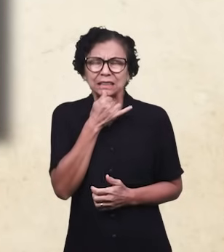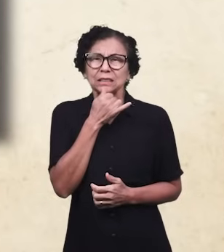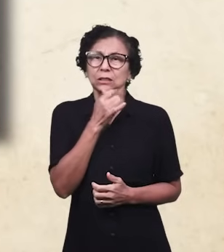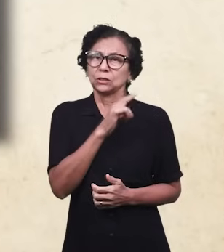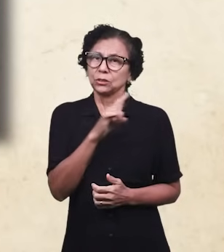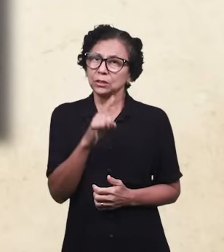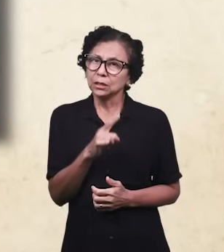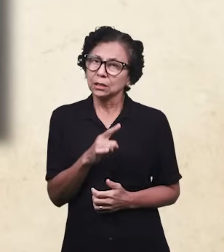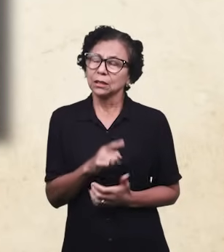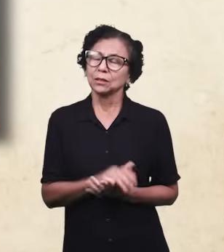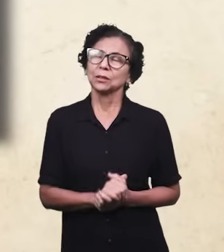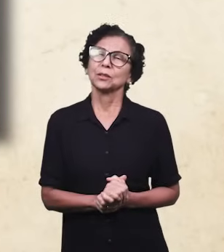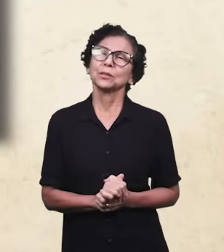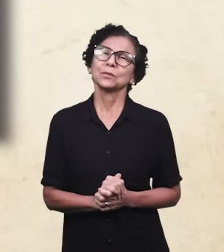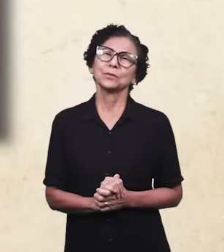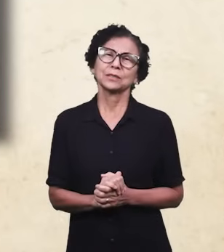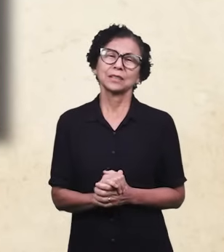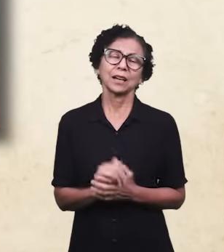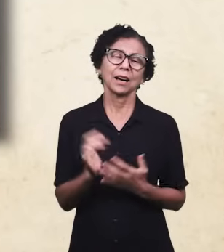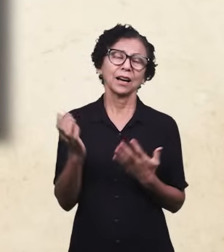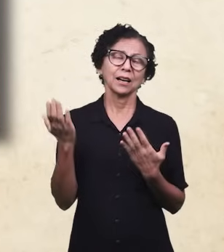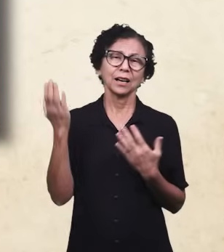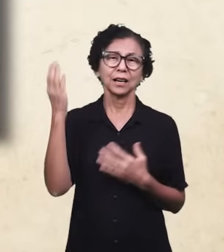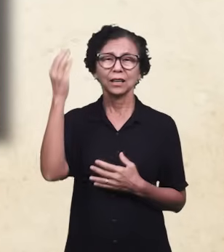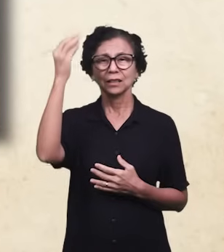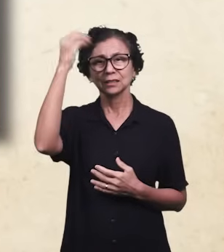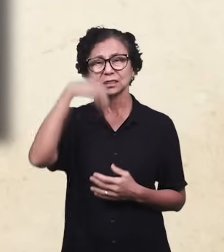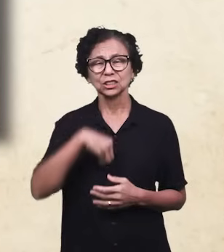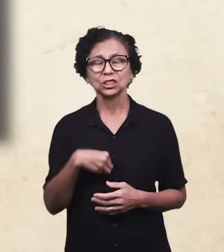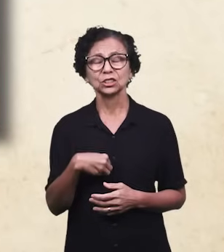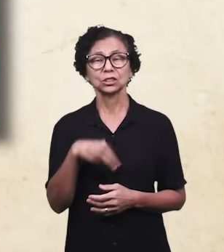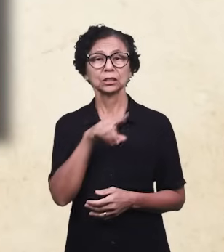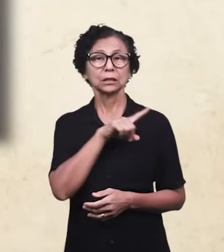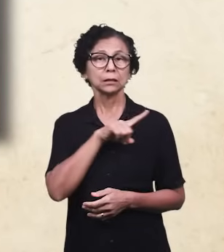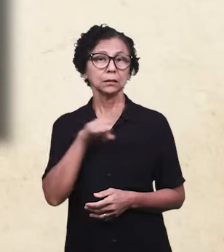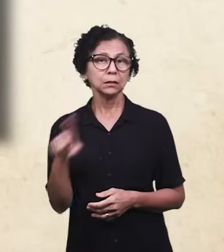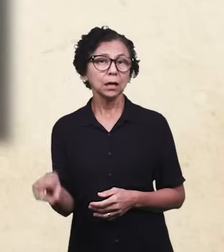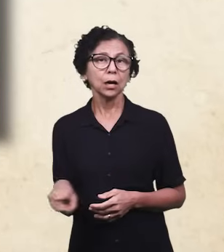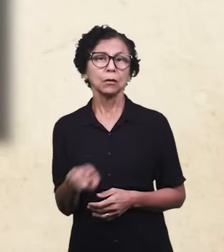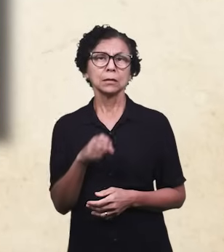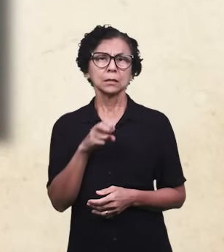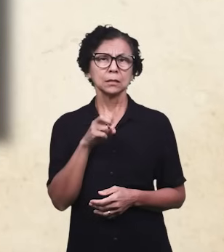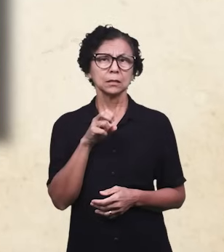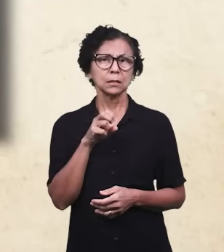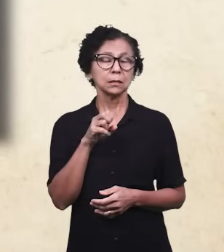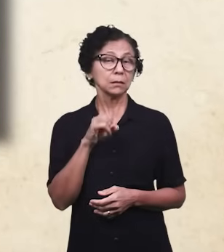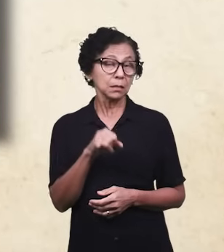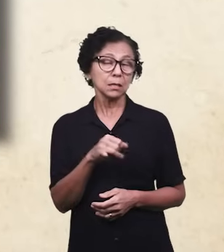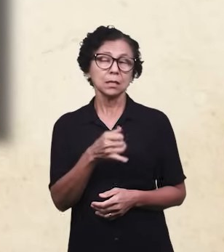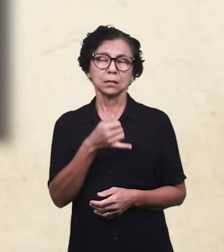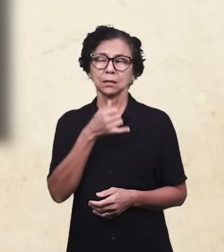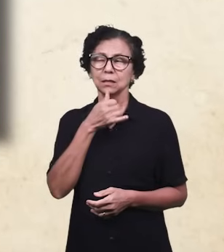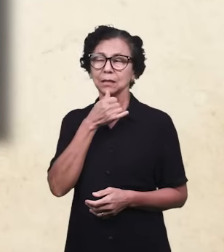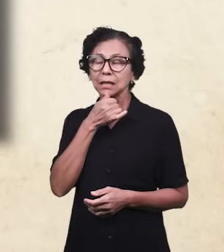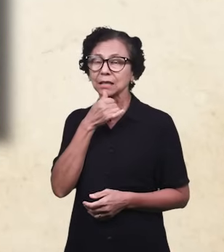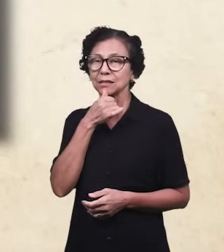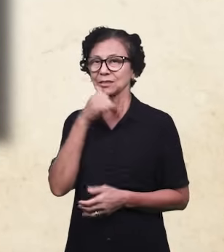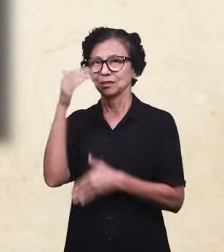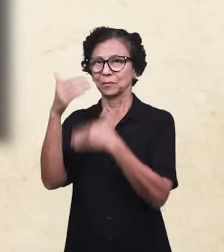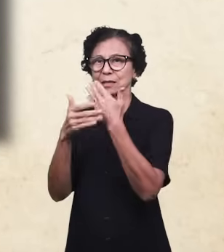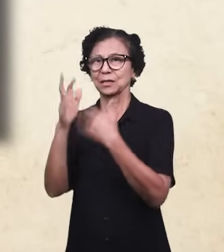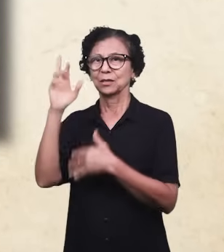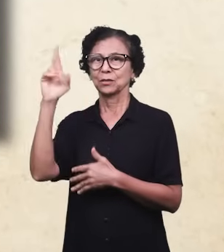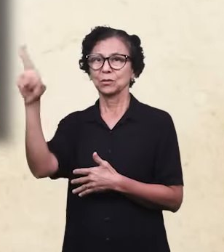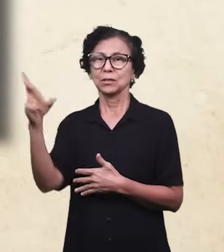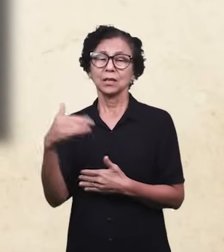poderia ter muitos momentos tristes, muitos momentos de choro aos pés do Senhor. Só que eu sabia que o que me restava era